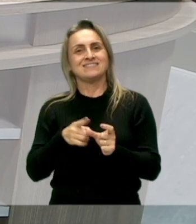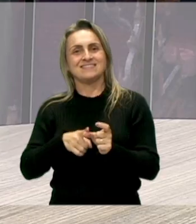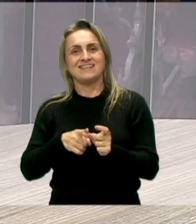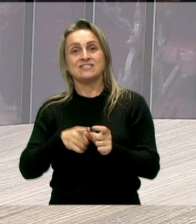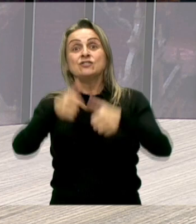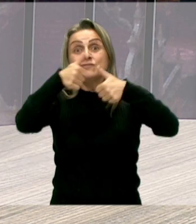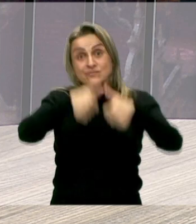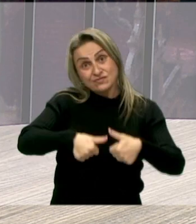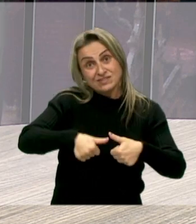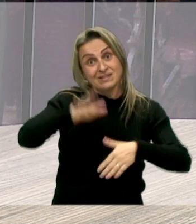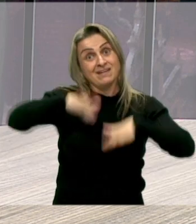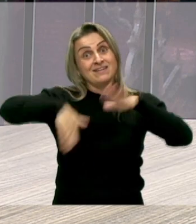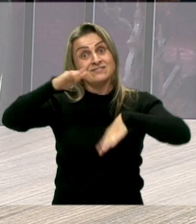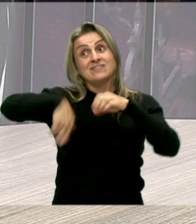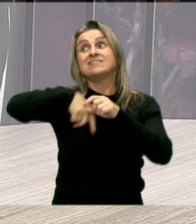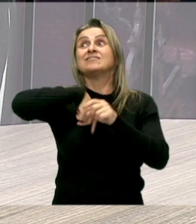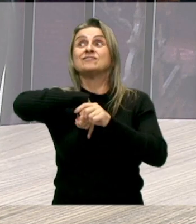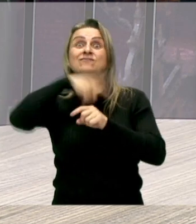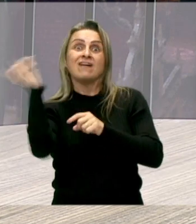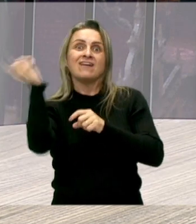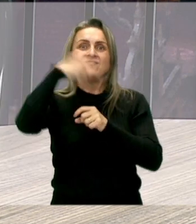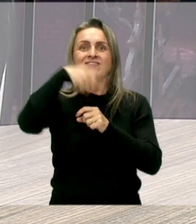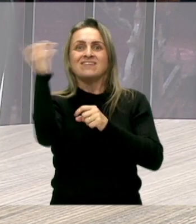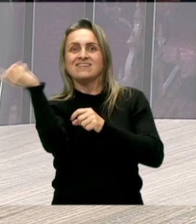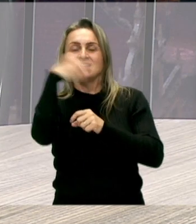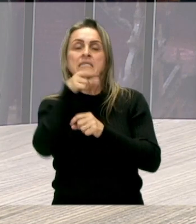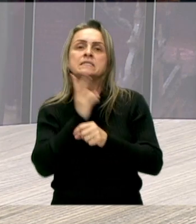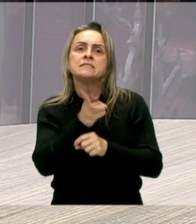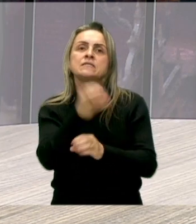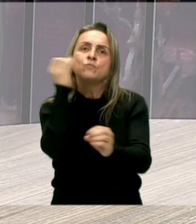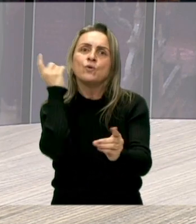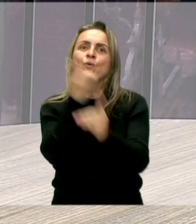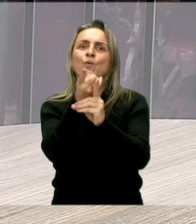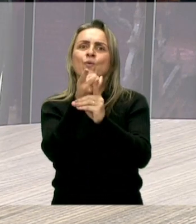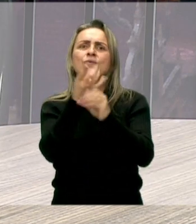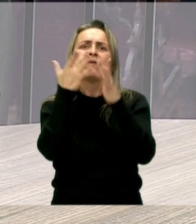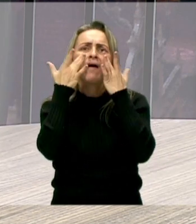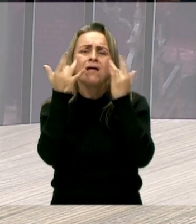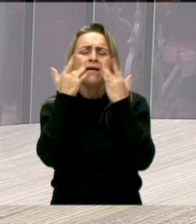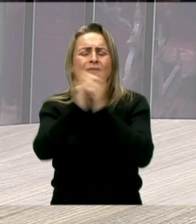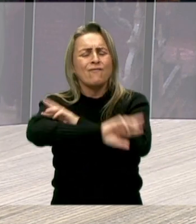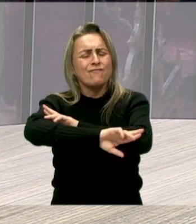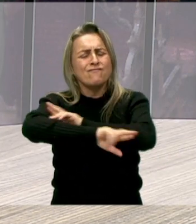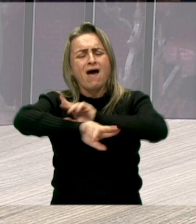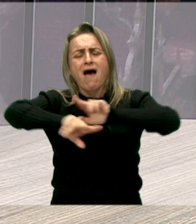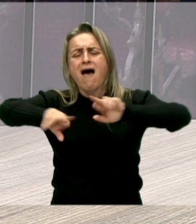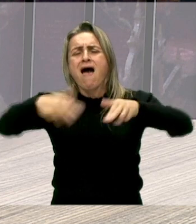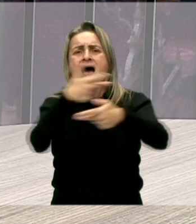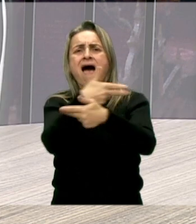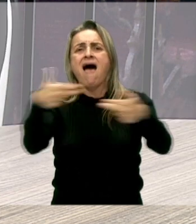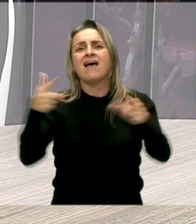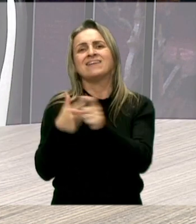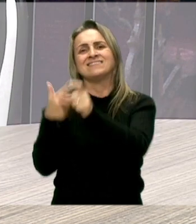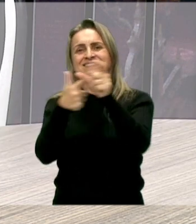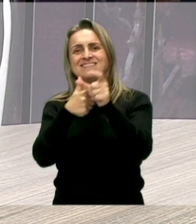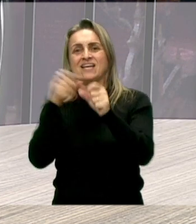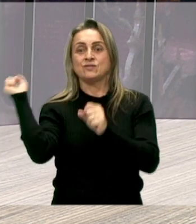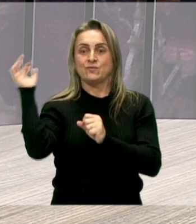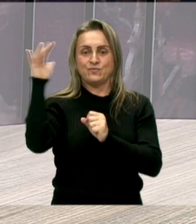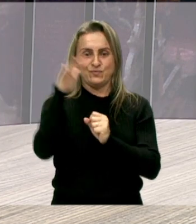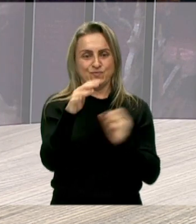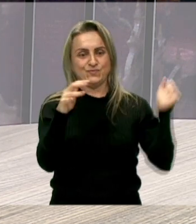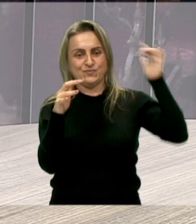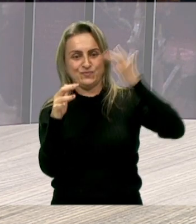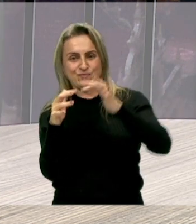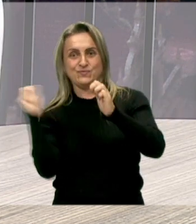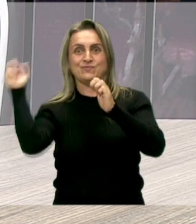Acho bem importante a gente colocar isso e acho que Itajaí tem essa característica de ser muito hospitaleira e